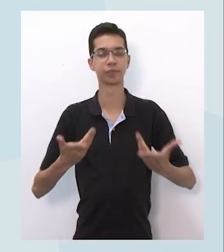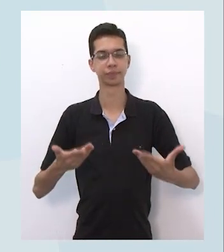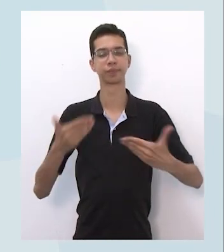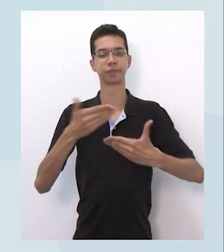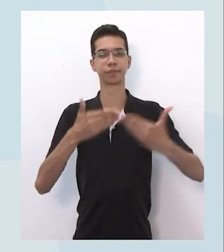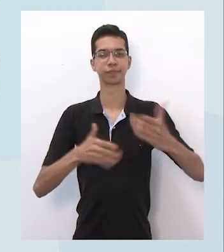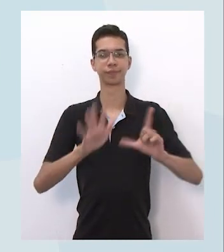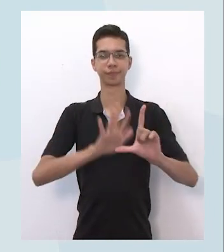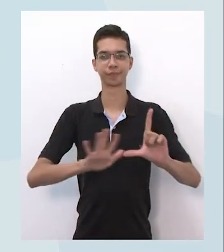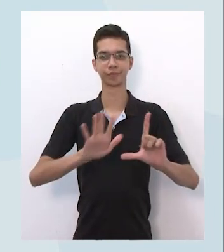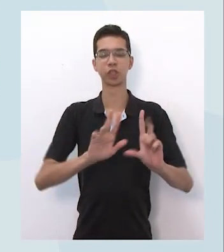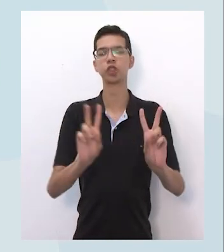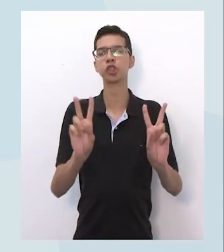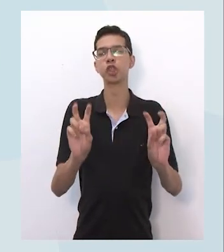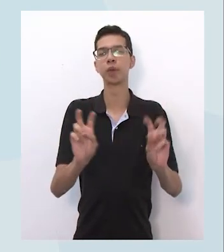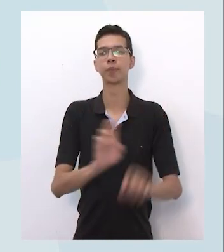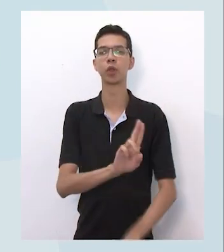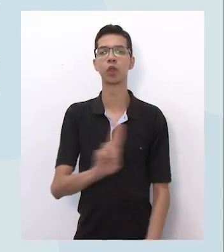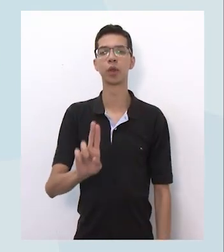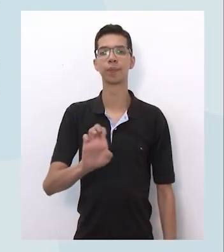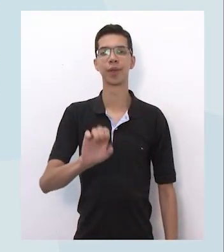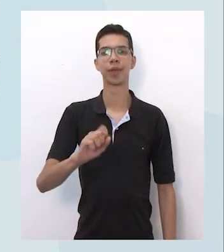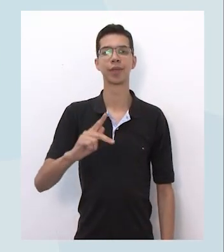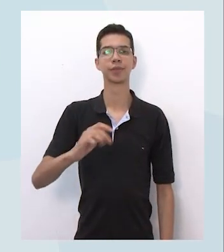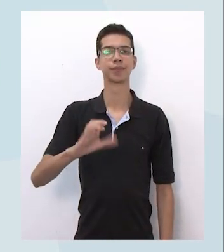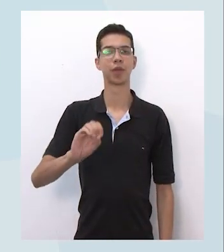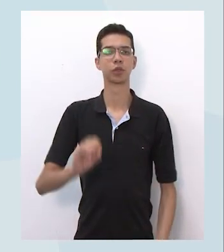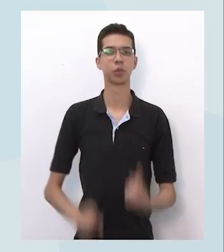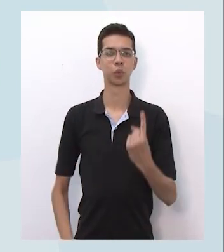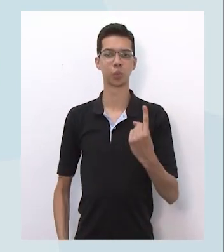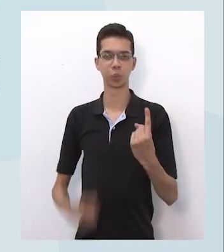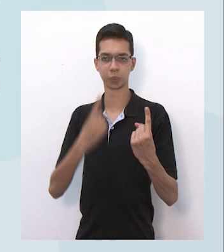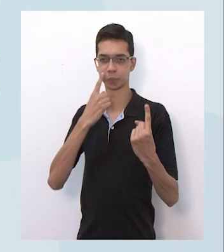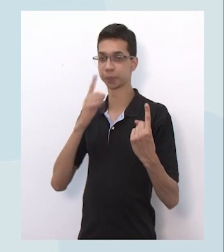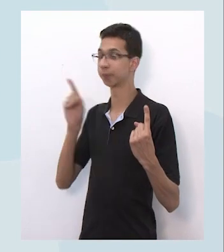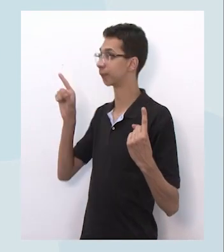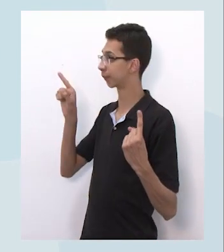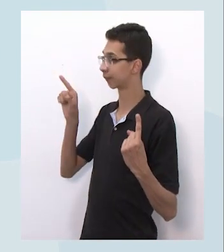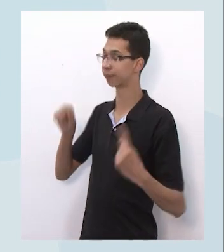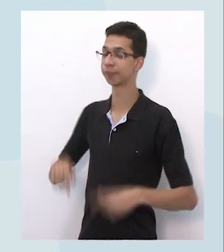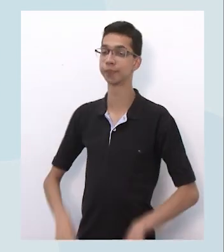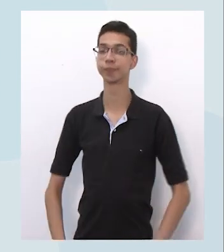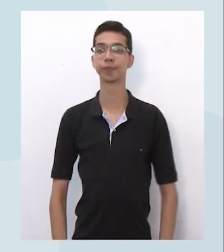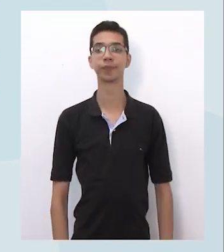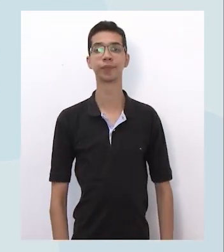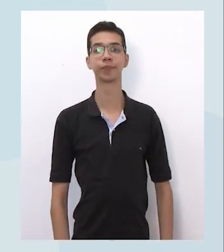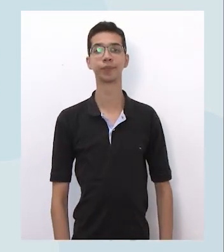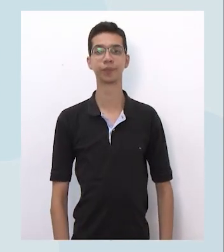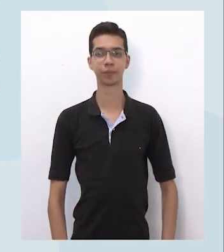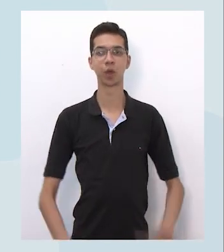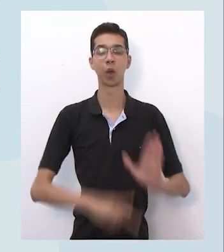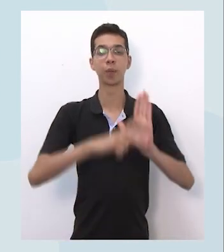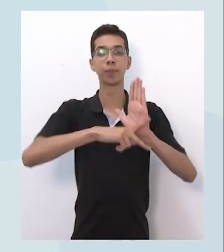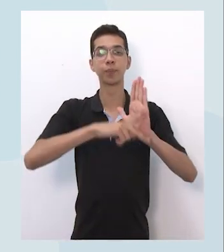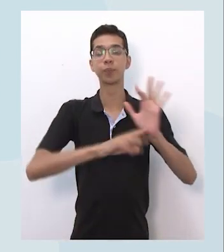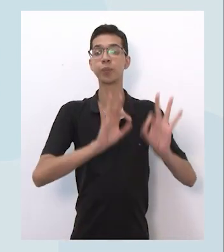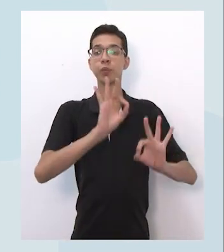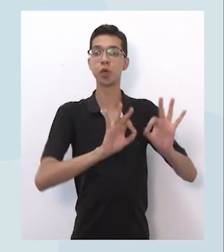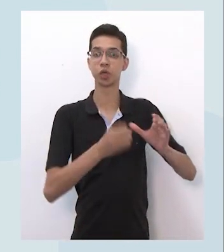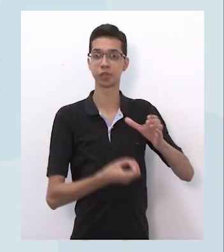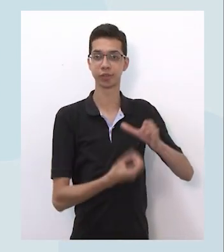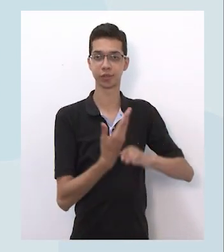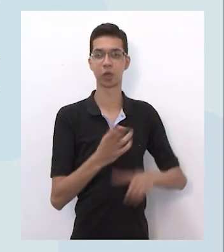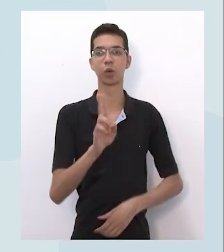1, né, foi desenvolvido um trabalho de ideação de um projeto, dando início, né, à criação desse projeto utilizando a metodologia do